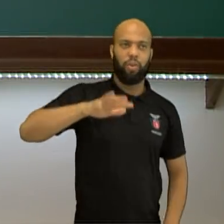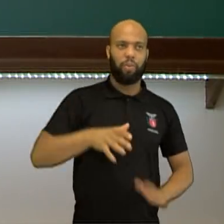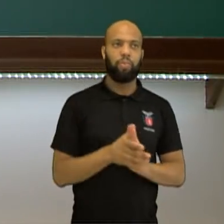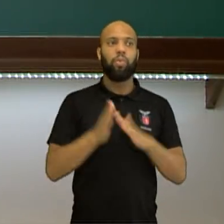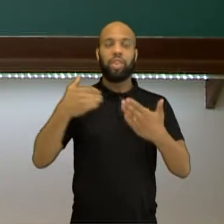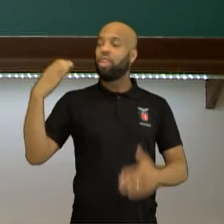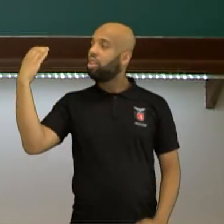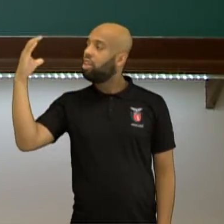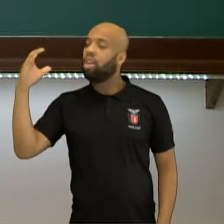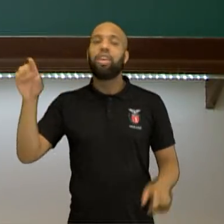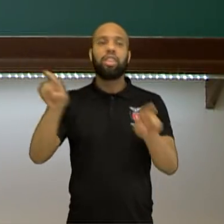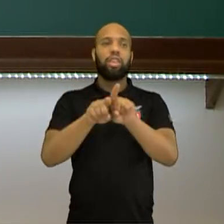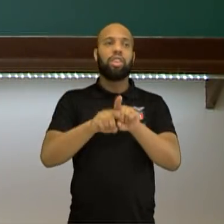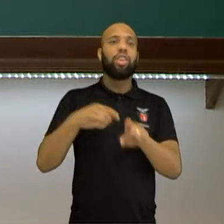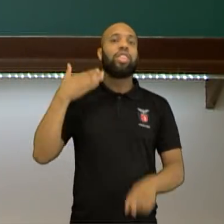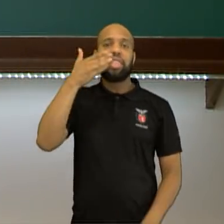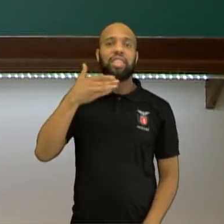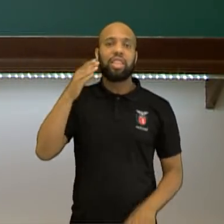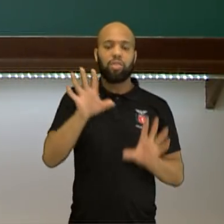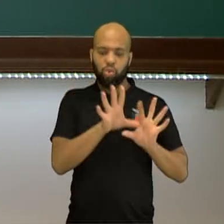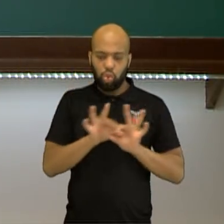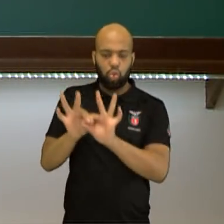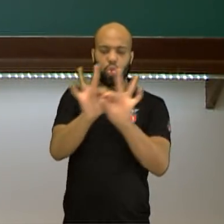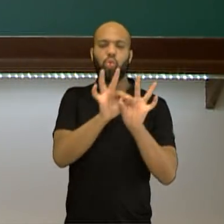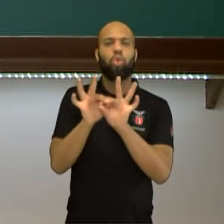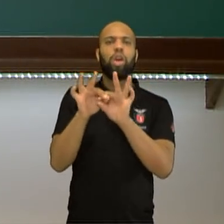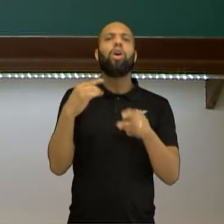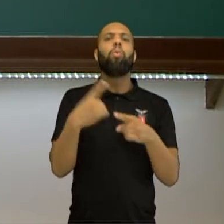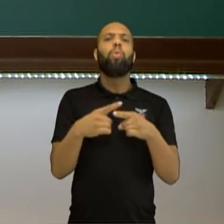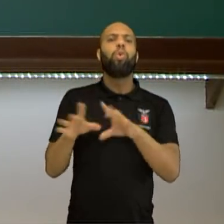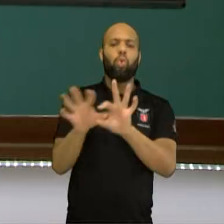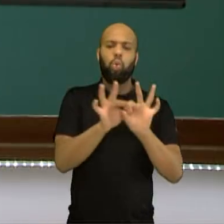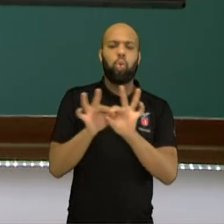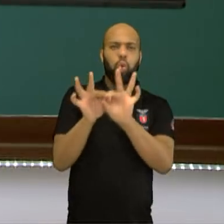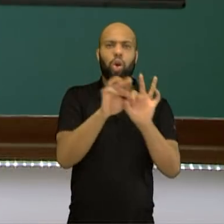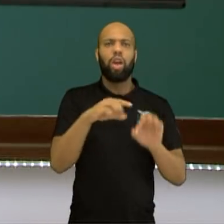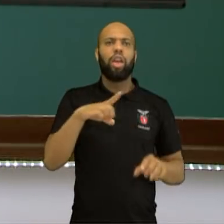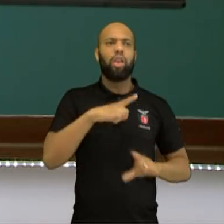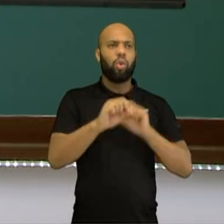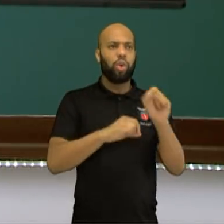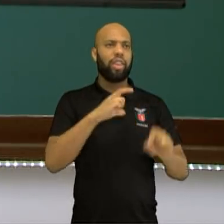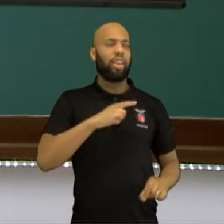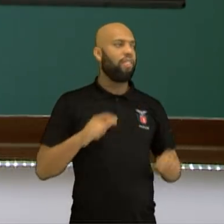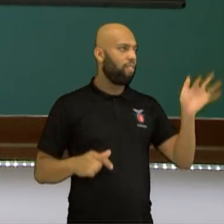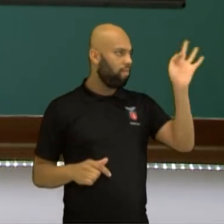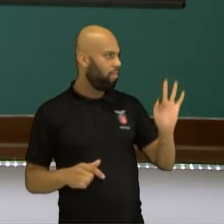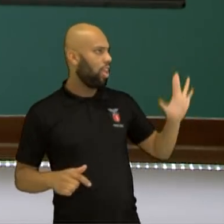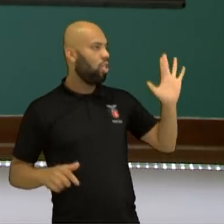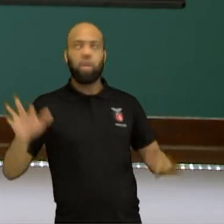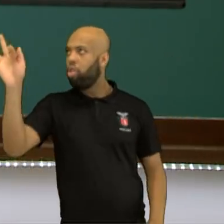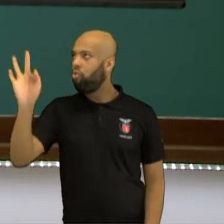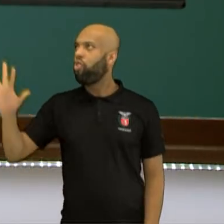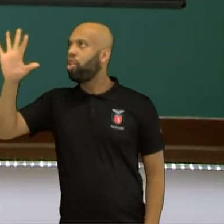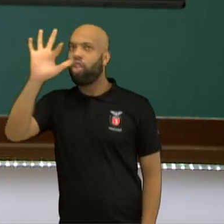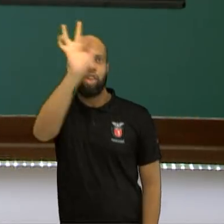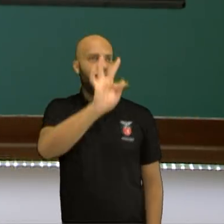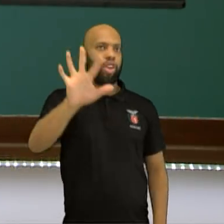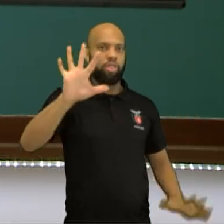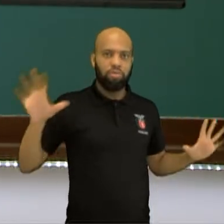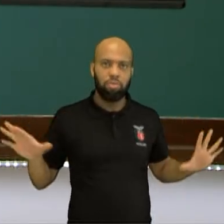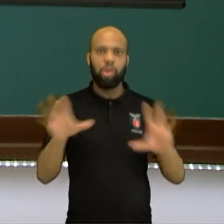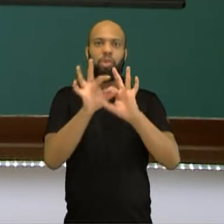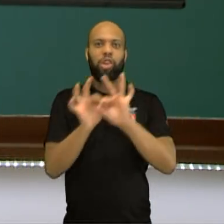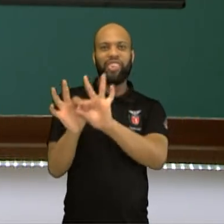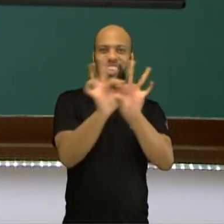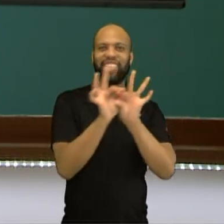A ciência também é um discurso unificador. Por que unificador? Porque ela reúne diversos fenômenos aparentemente